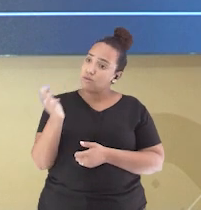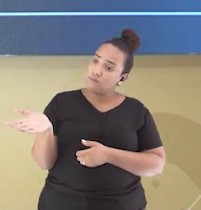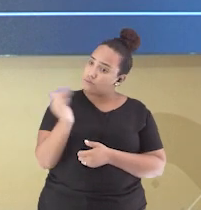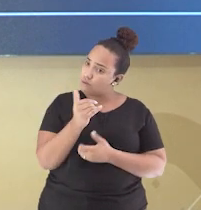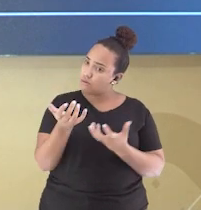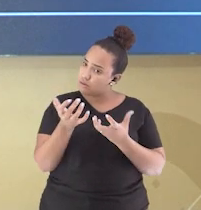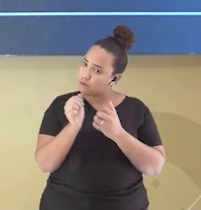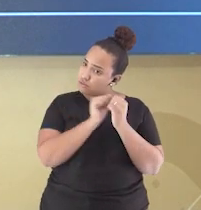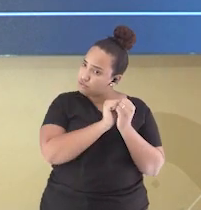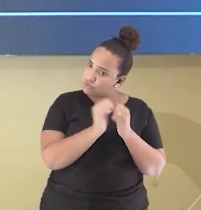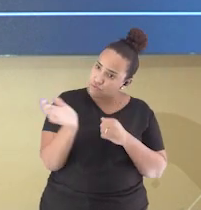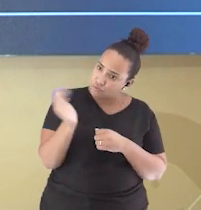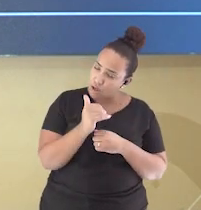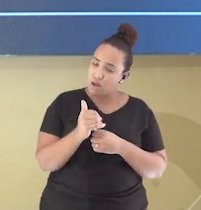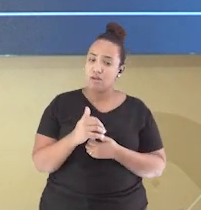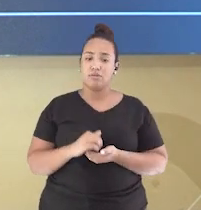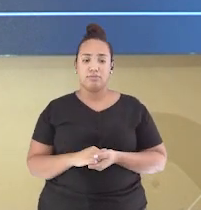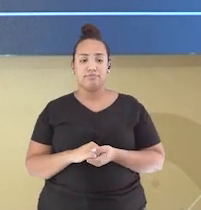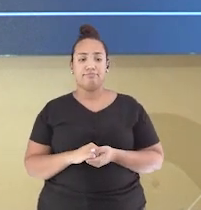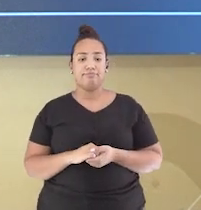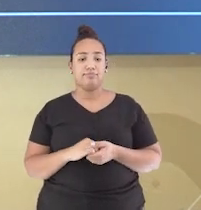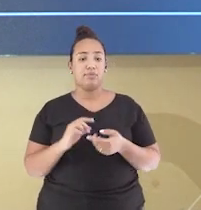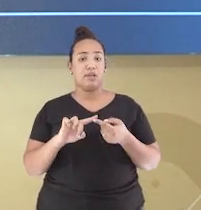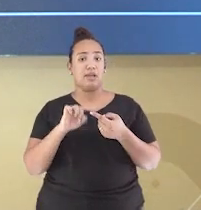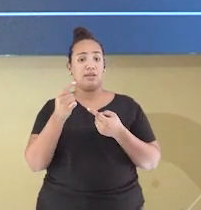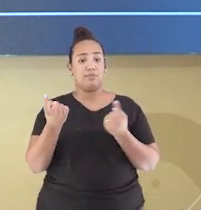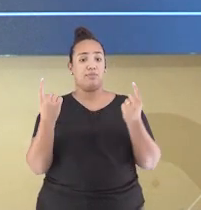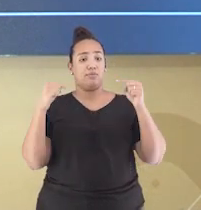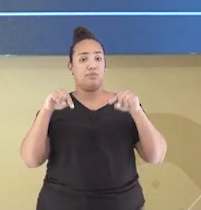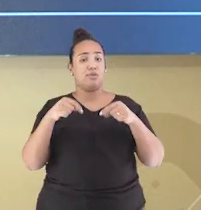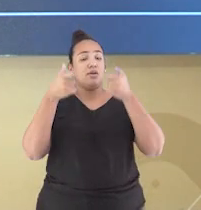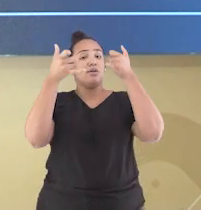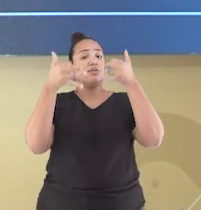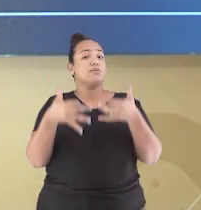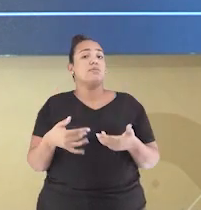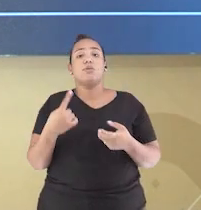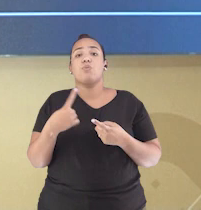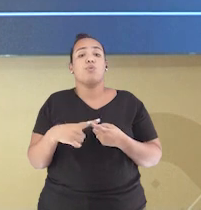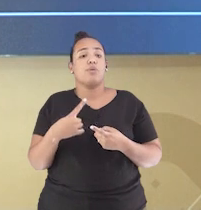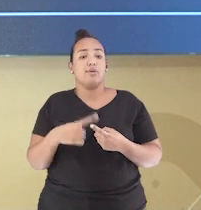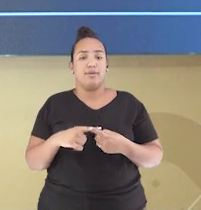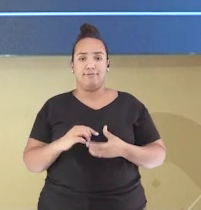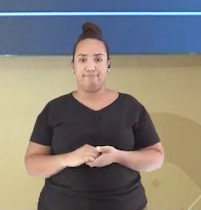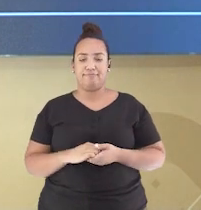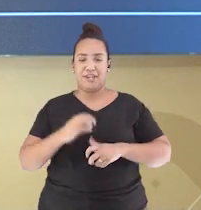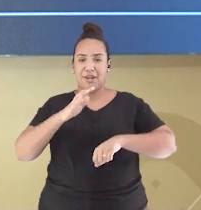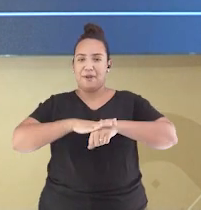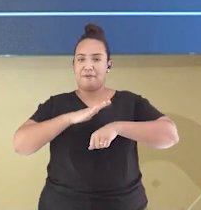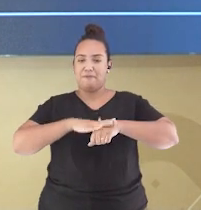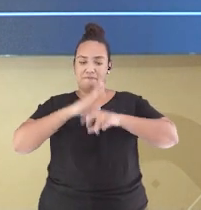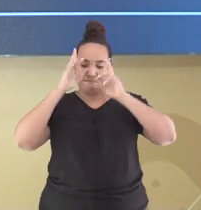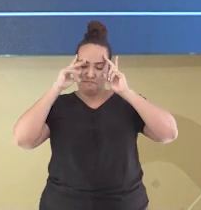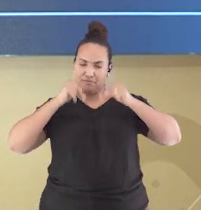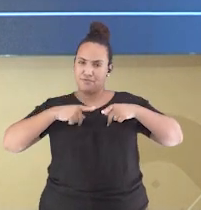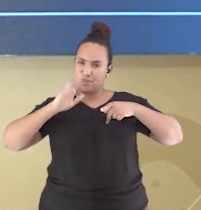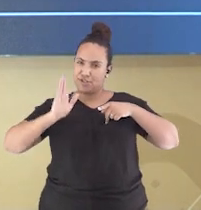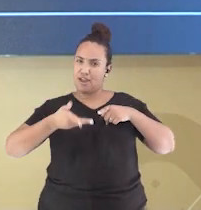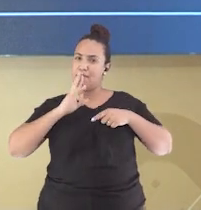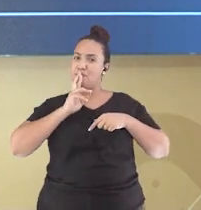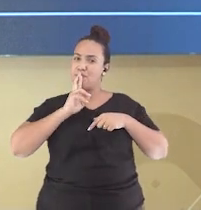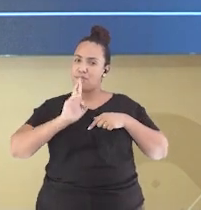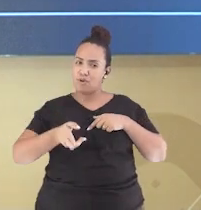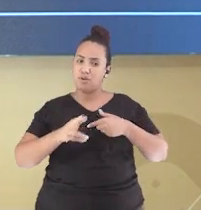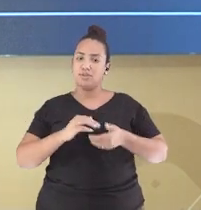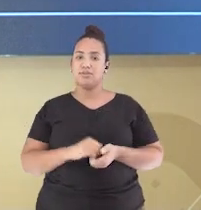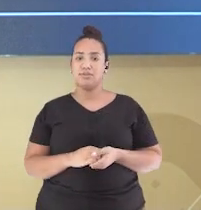garota, você não quer ir? E logo depois ele mesmo explica o que ele está propondo. Como se ele mesmo tivesse uma resposta.